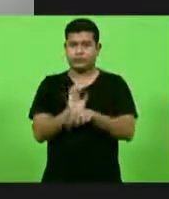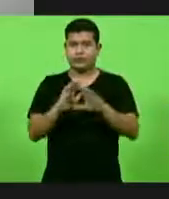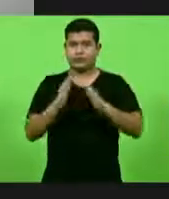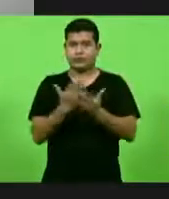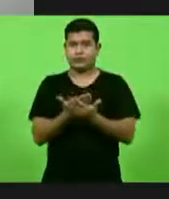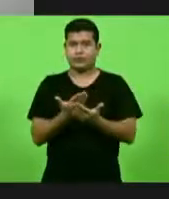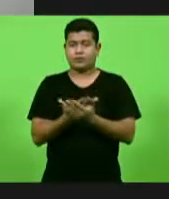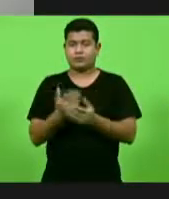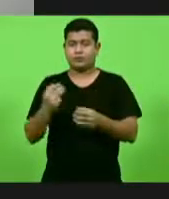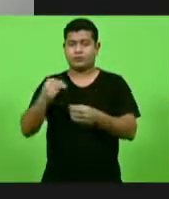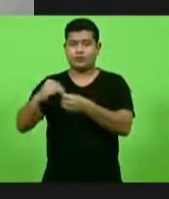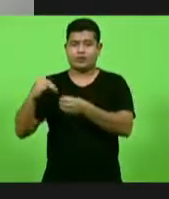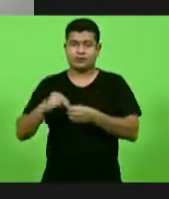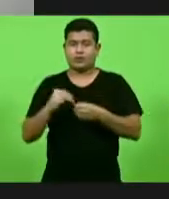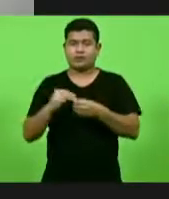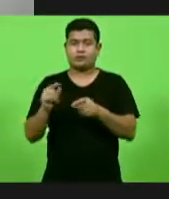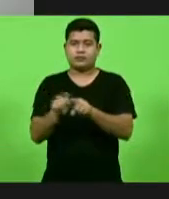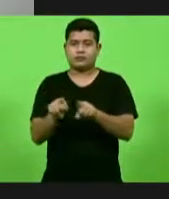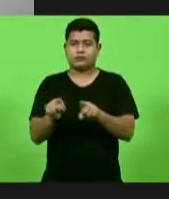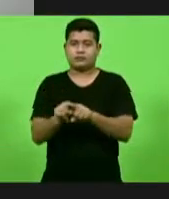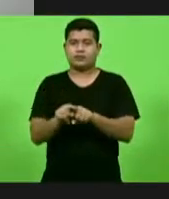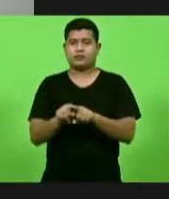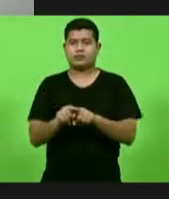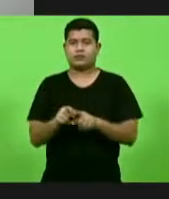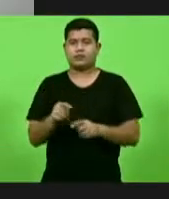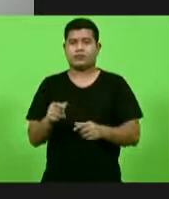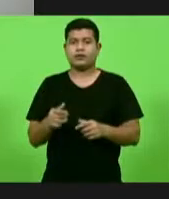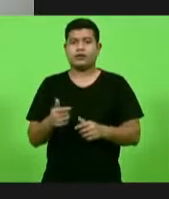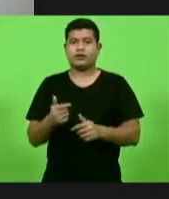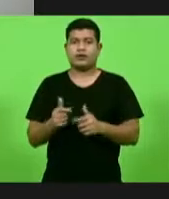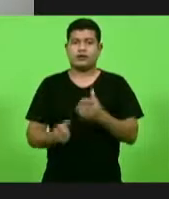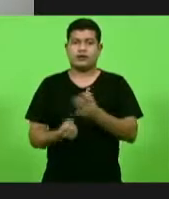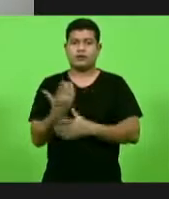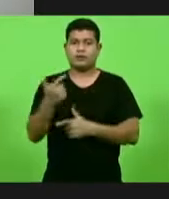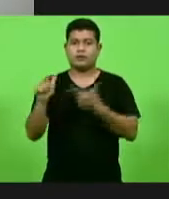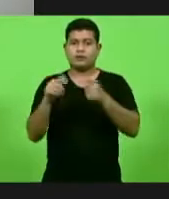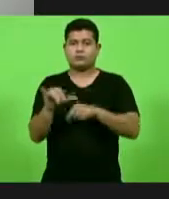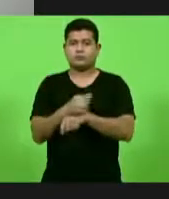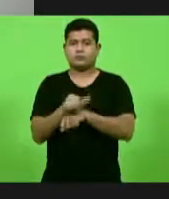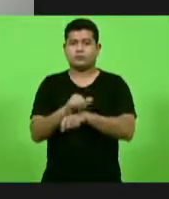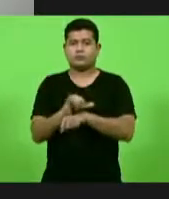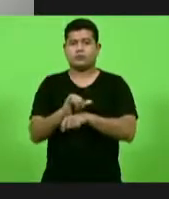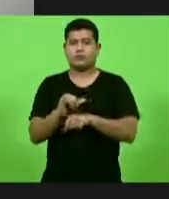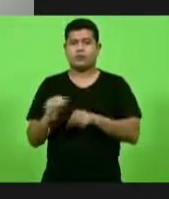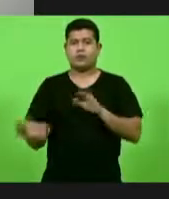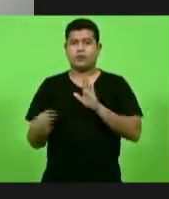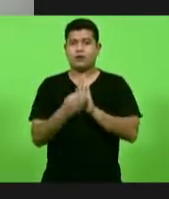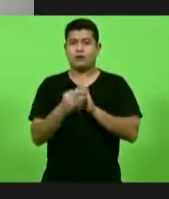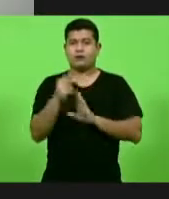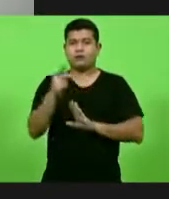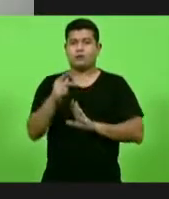municípios de Santa Catarina, estabelece outras providências. Dentro deste projeto foi apensado o PL